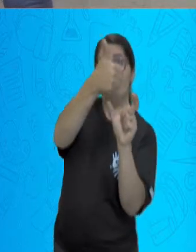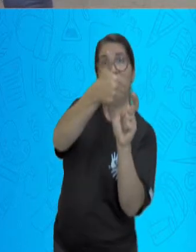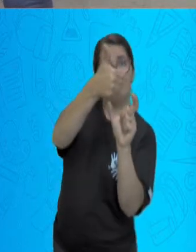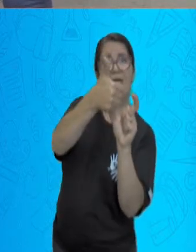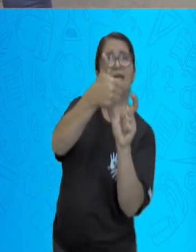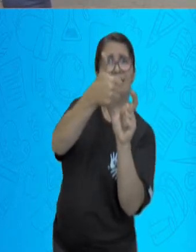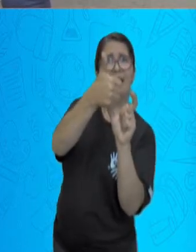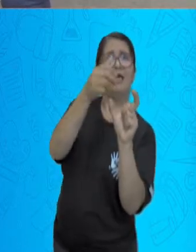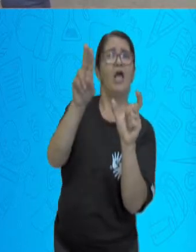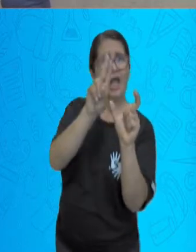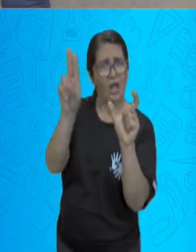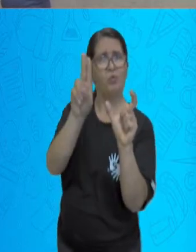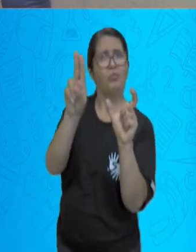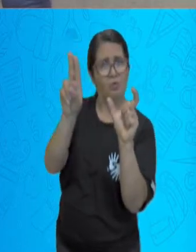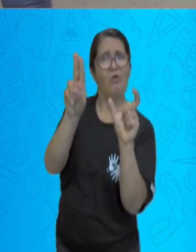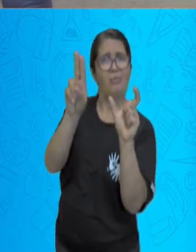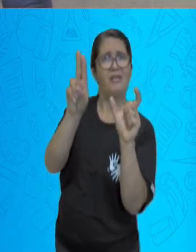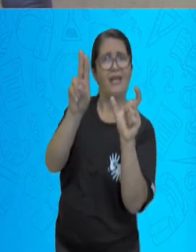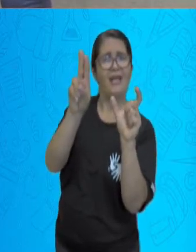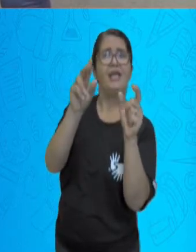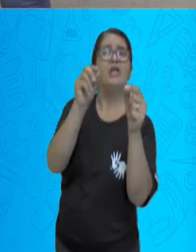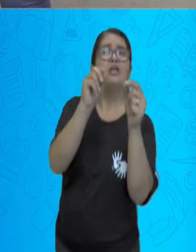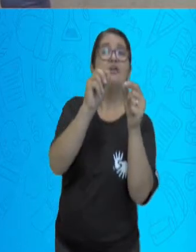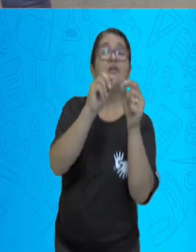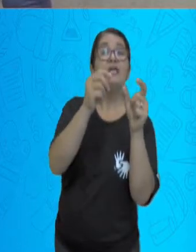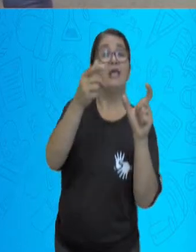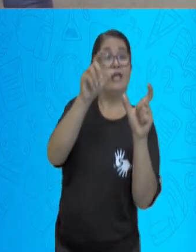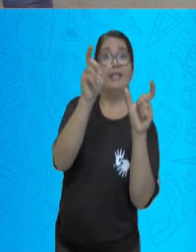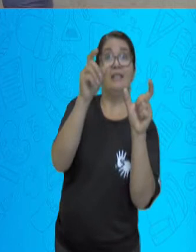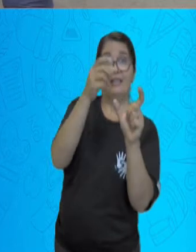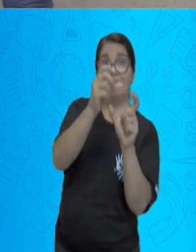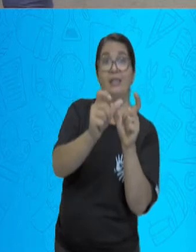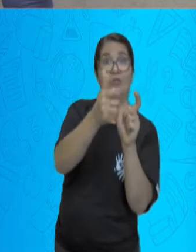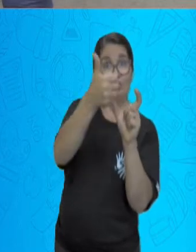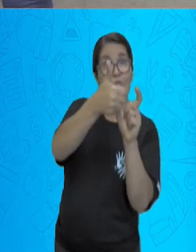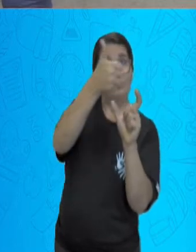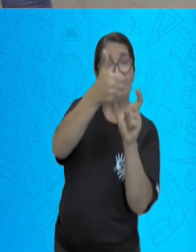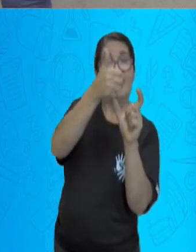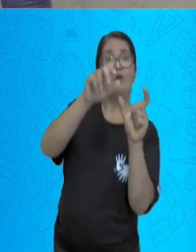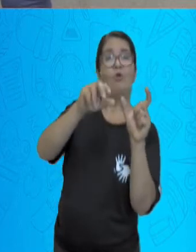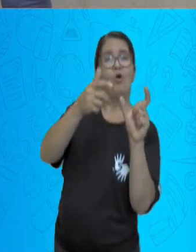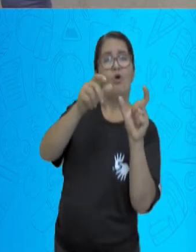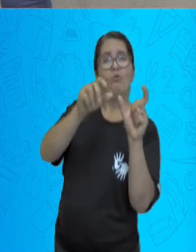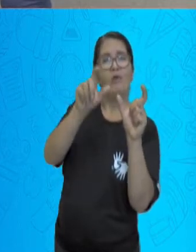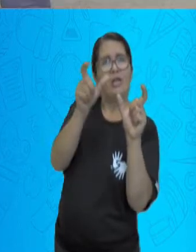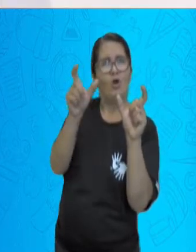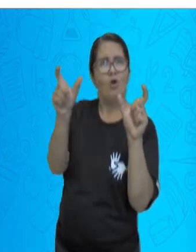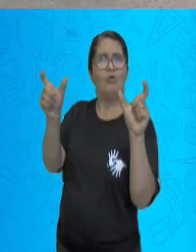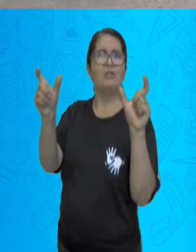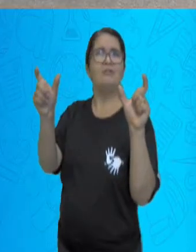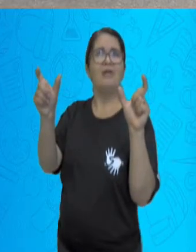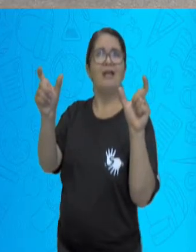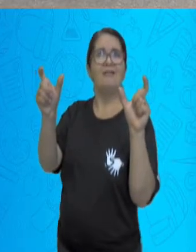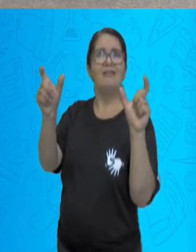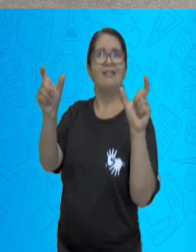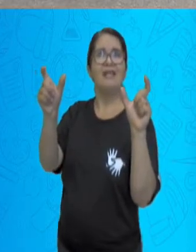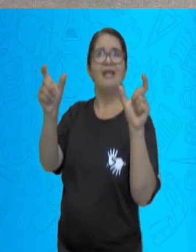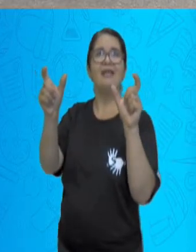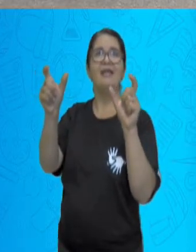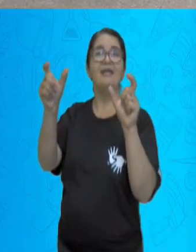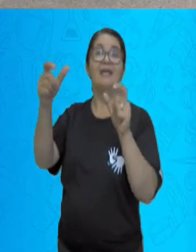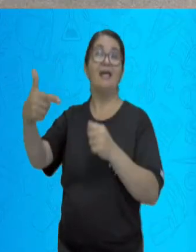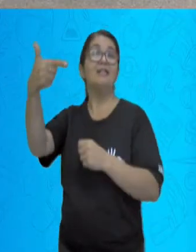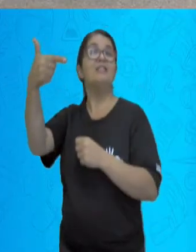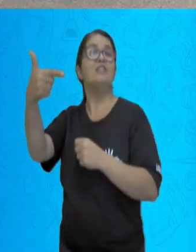isso é um nome, né, que vai originar outros. A partir de flor, eu tenho outras palavras, que é